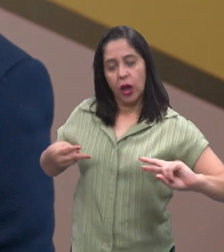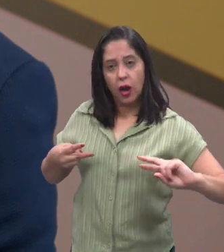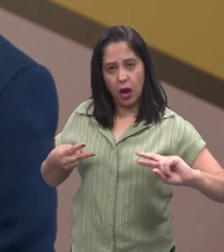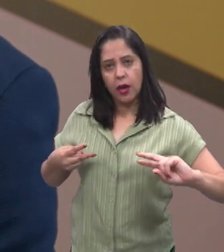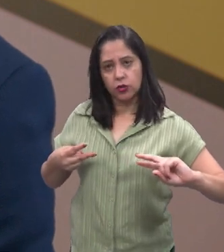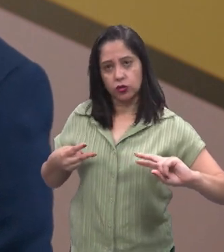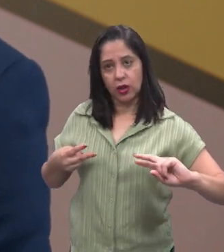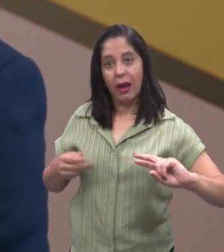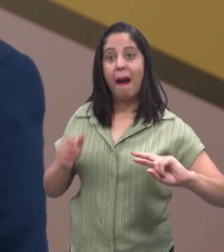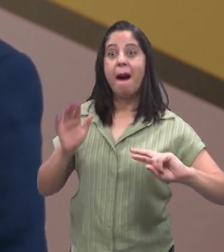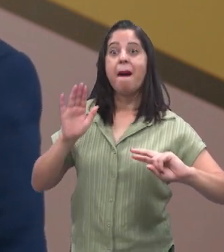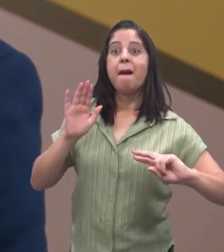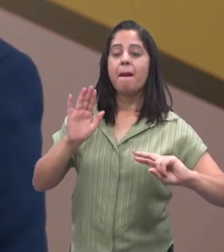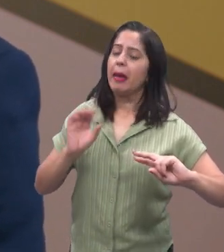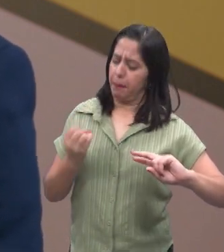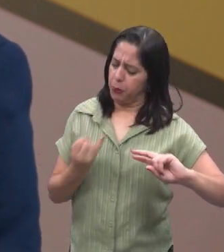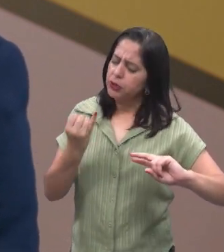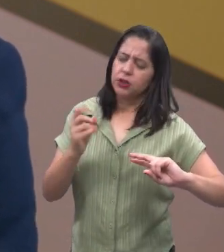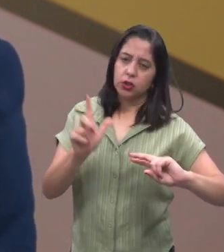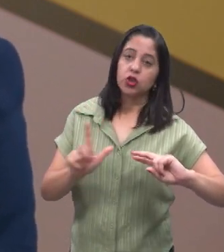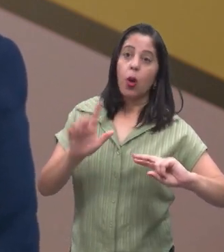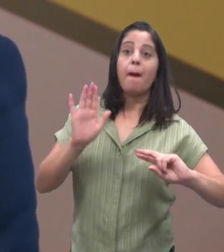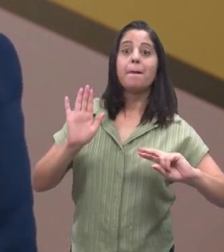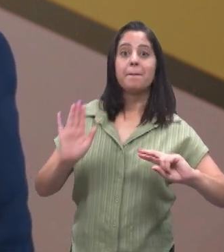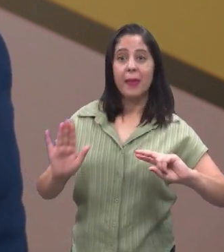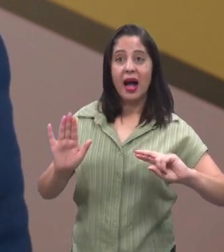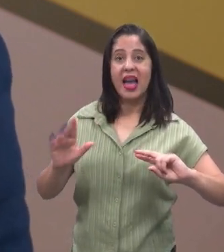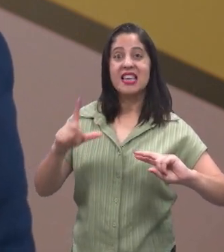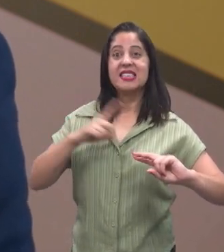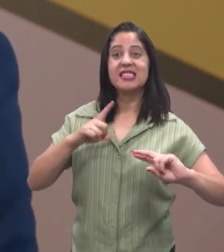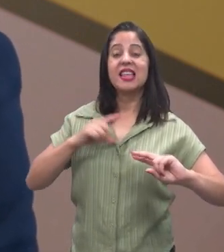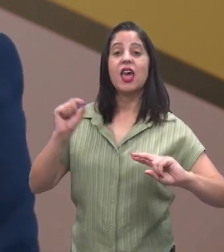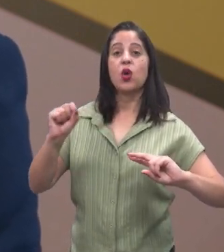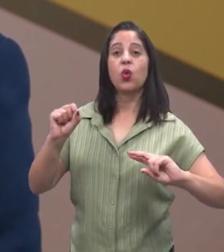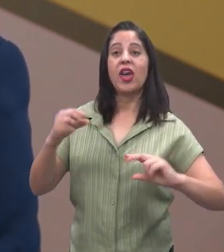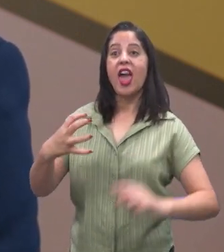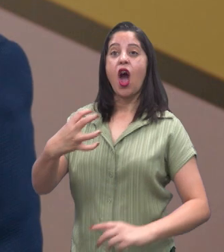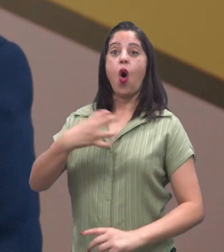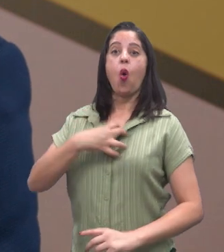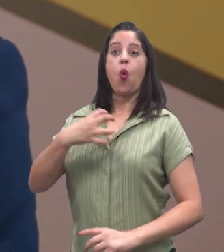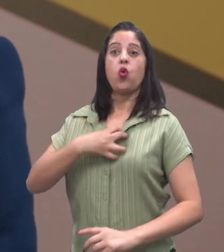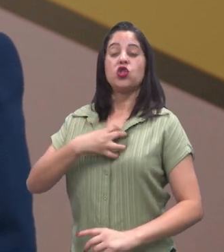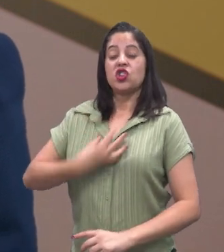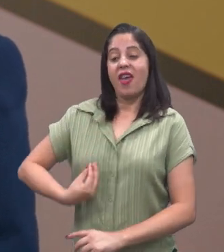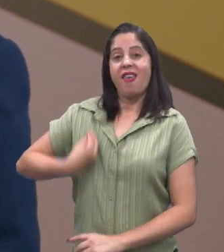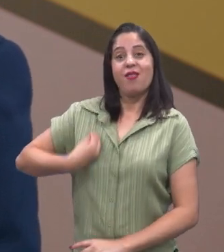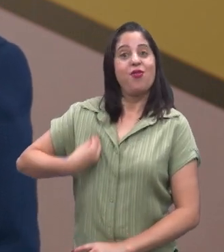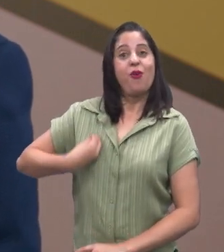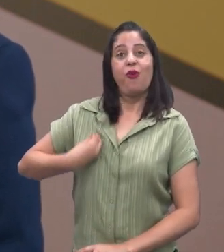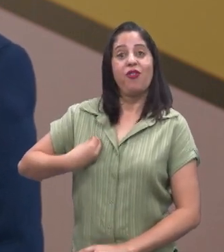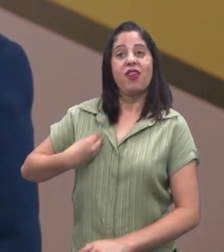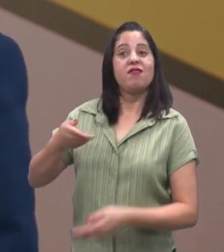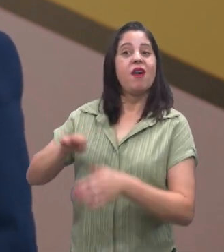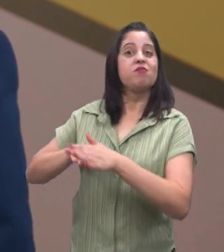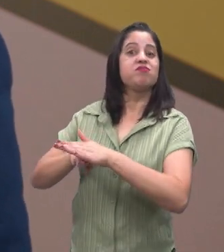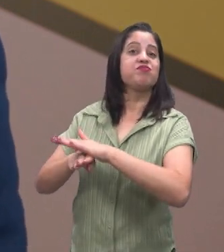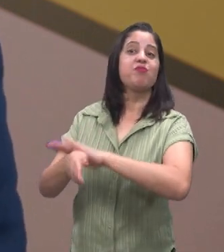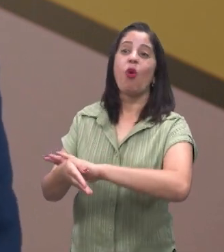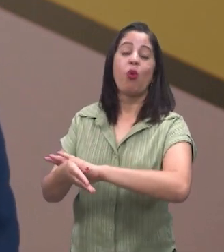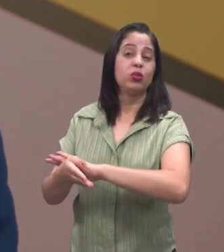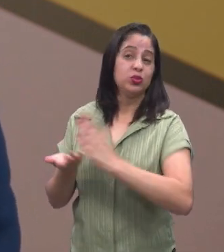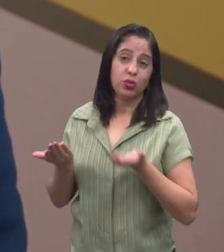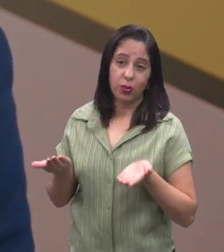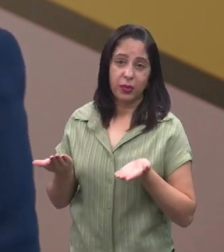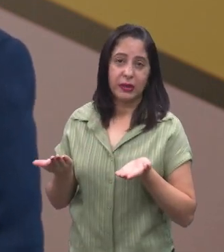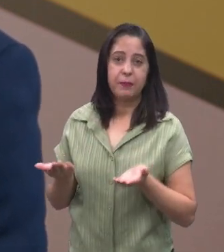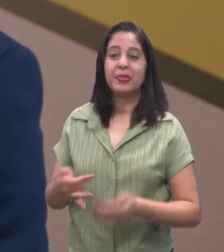é como a nossa genética vai se manifestar, que é o principal fator. E como que isso acontece? Mediante os estímulos do meio ambiente que você